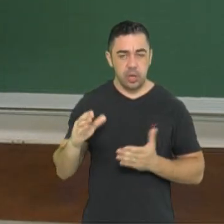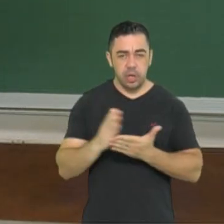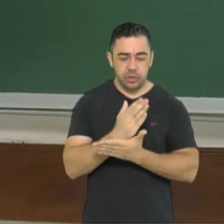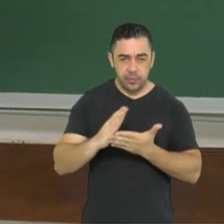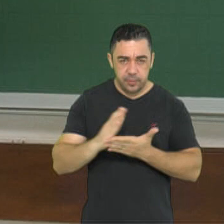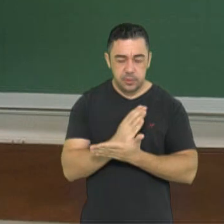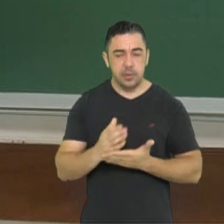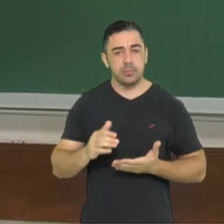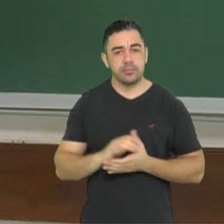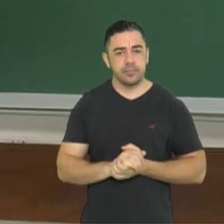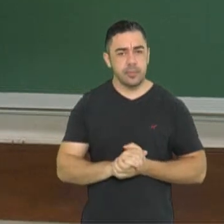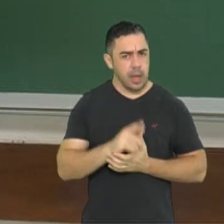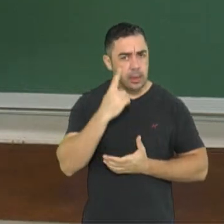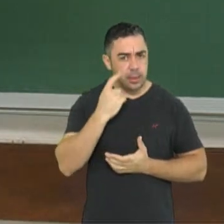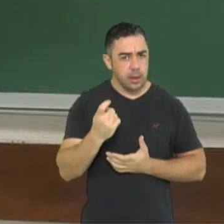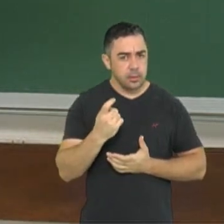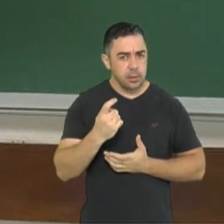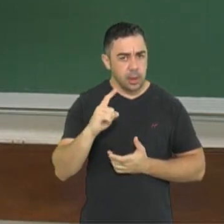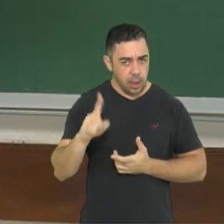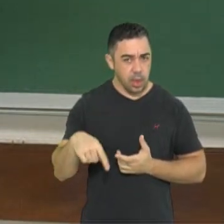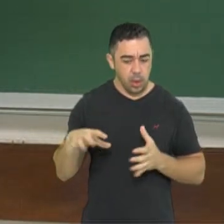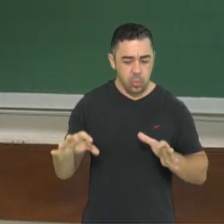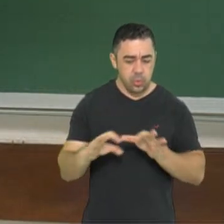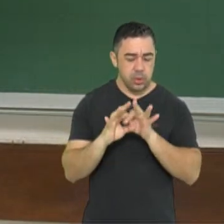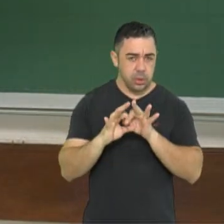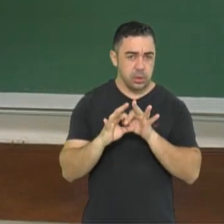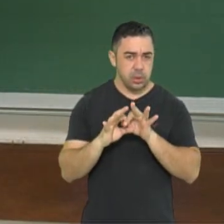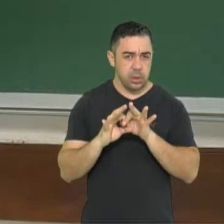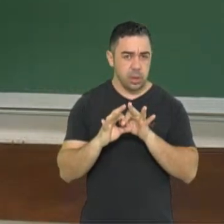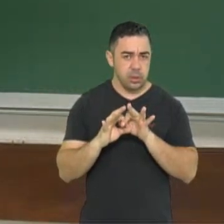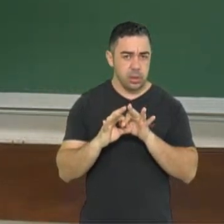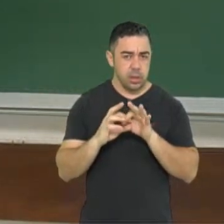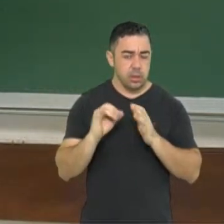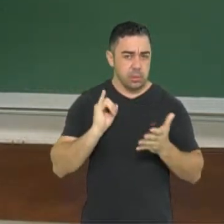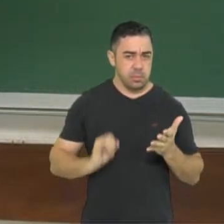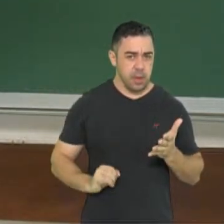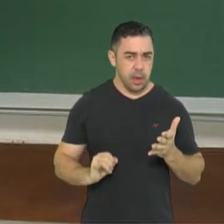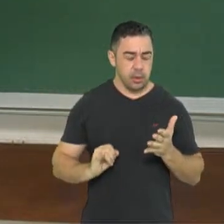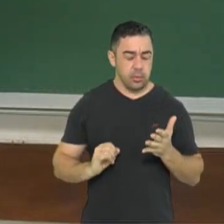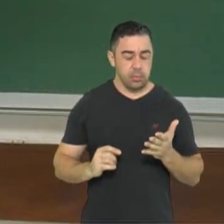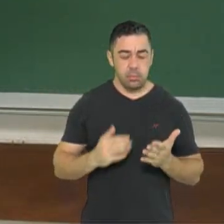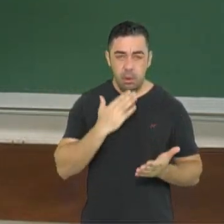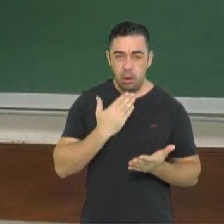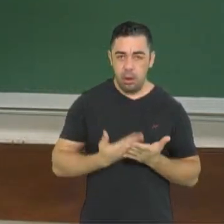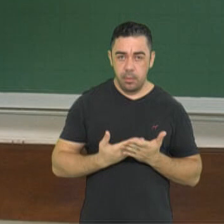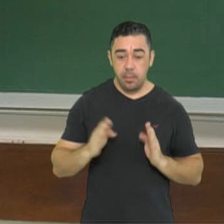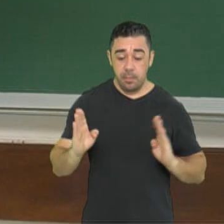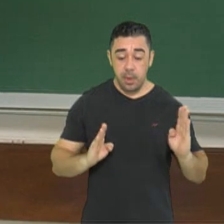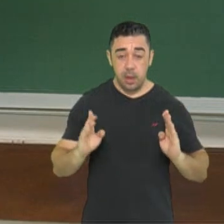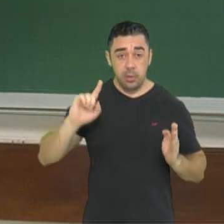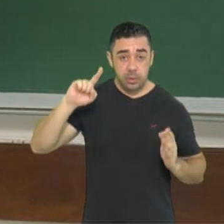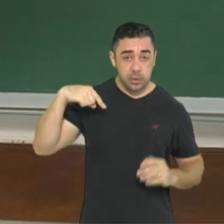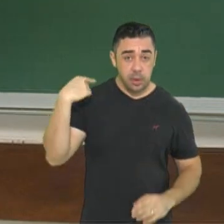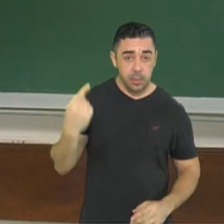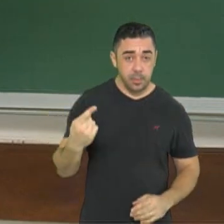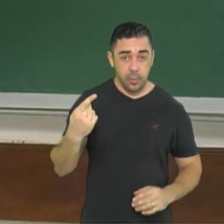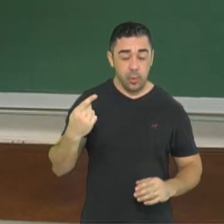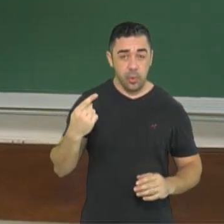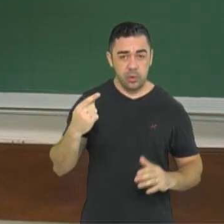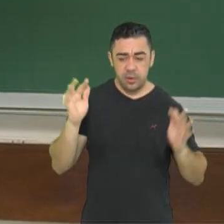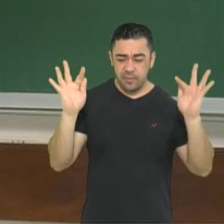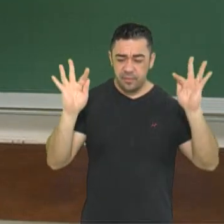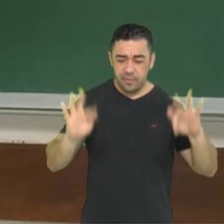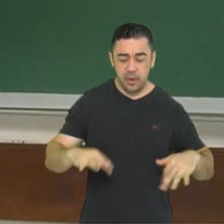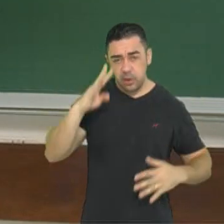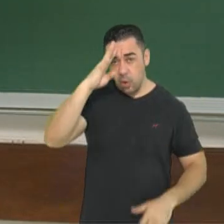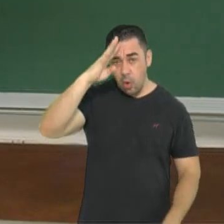império de Carlos Magno. Vai ser muito interessante porque é uma unidade imperial impressionante num período que nós estamos falando pós-império romano. A queda do império